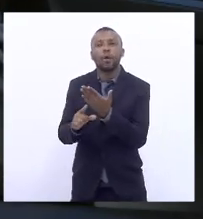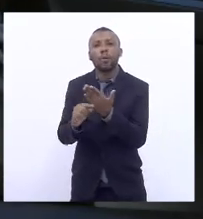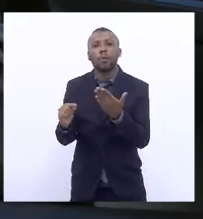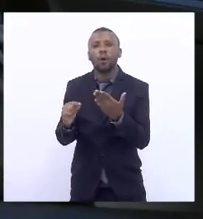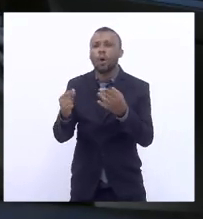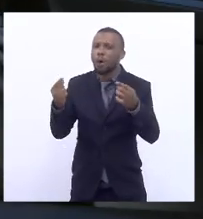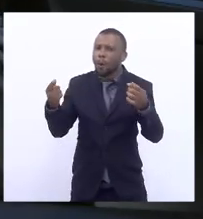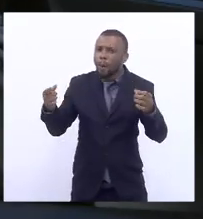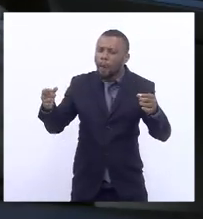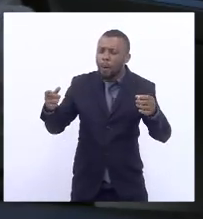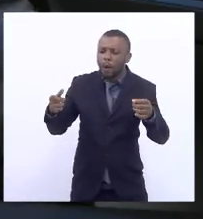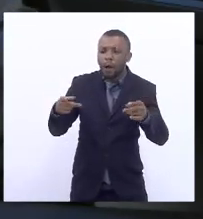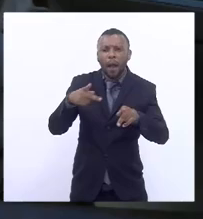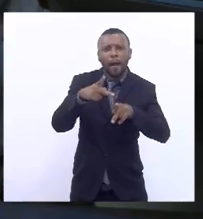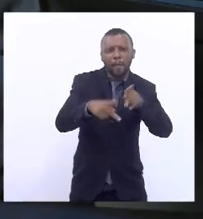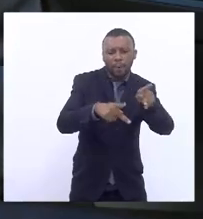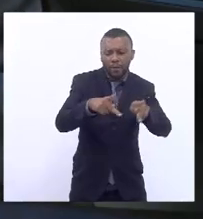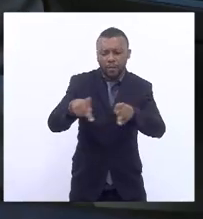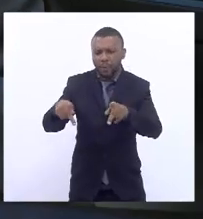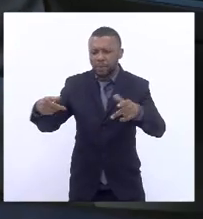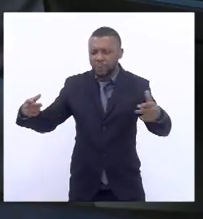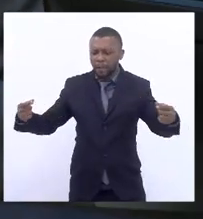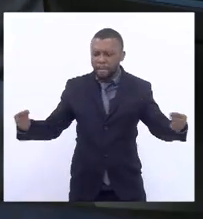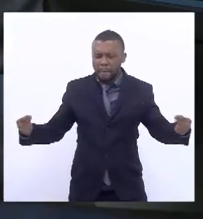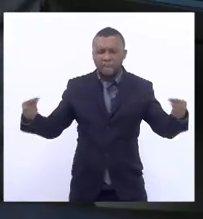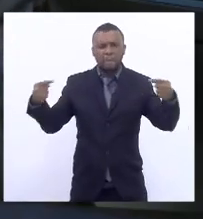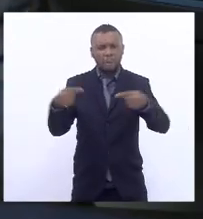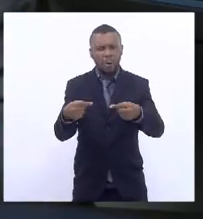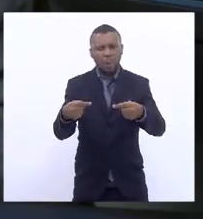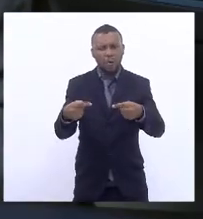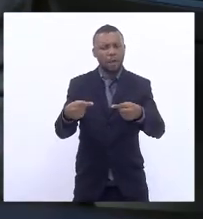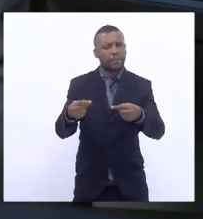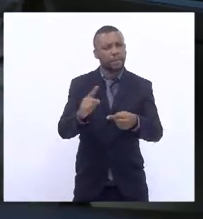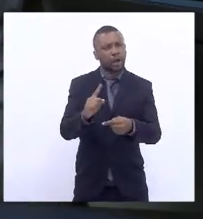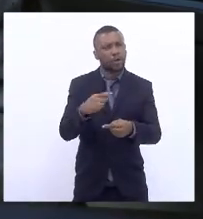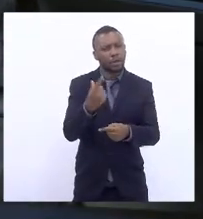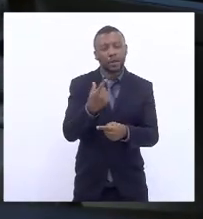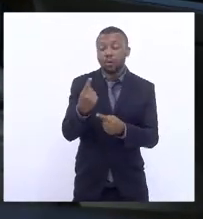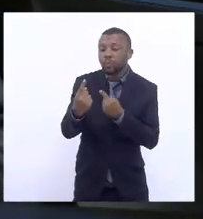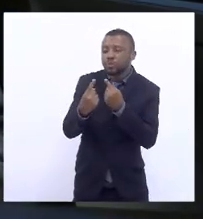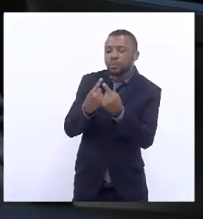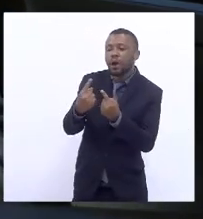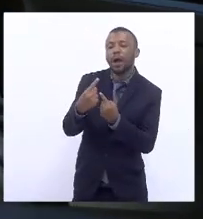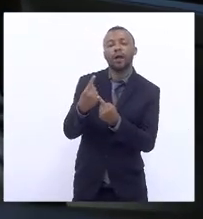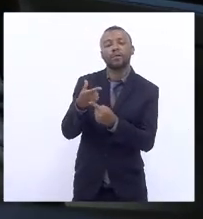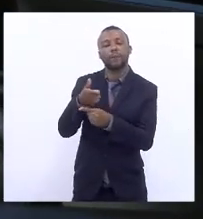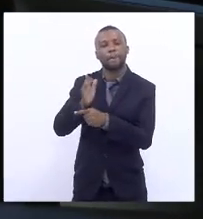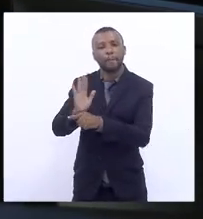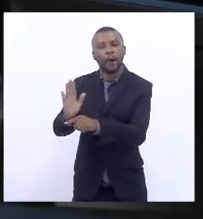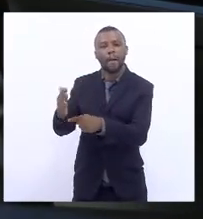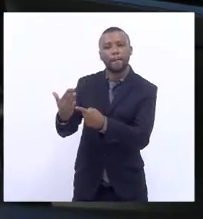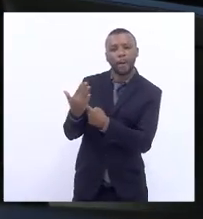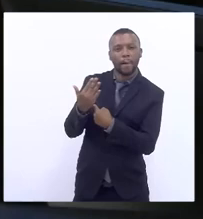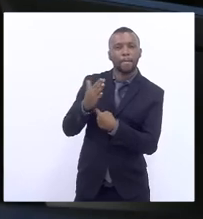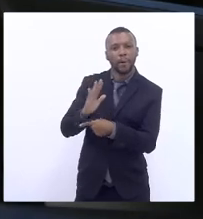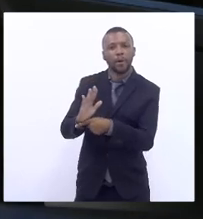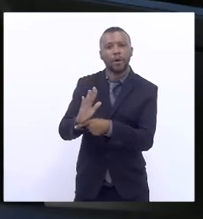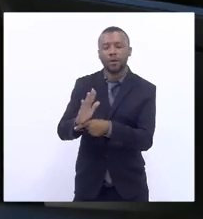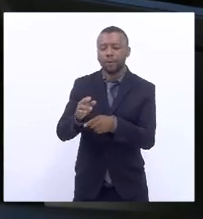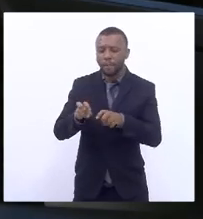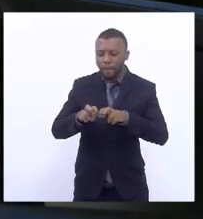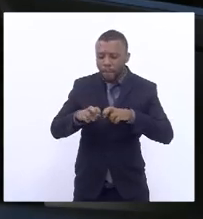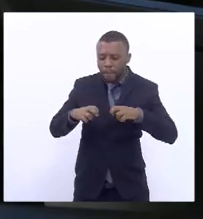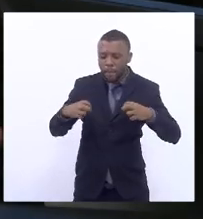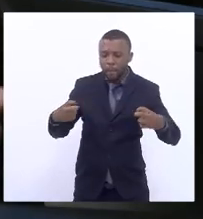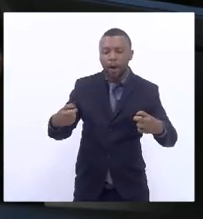das civilizações. Nós queremos a troca, o diálogo entre as civilizações, trazê-los para a mesa,